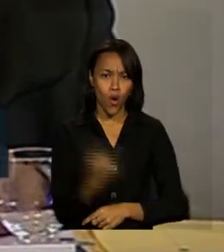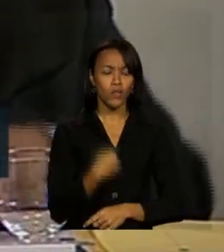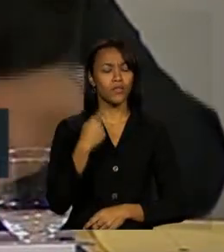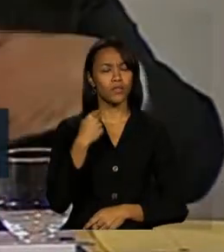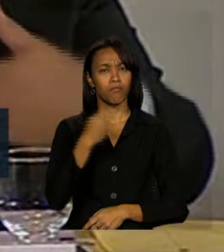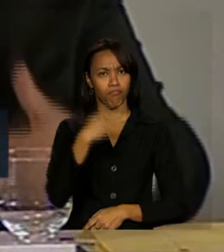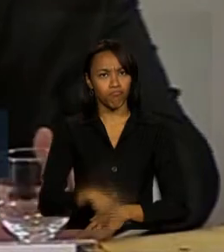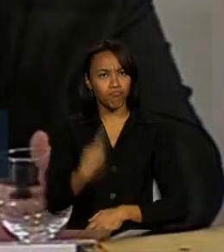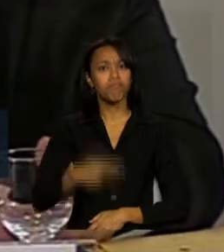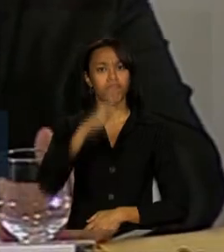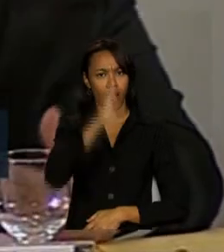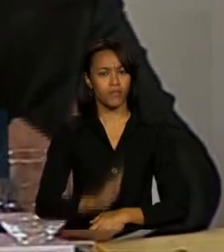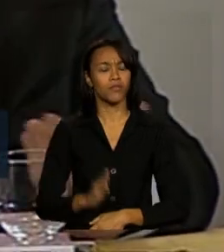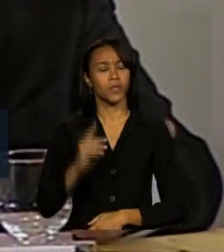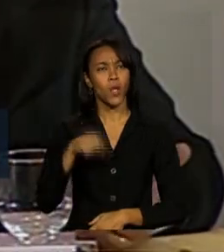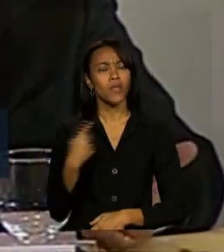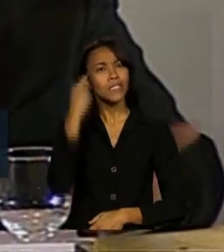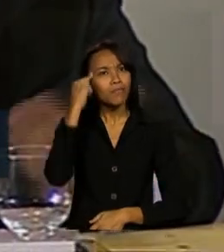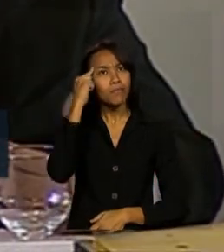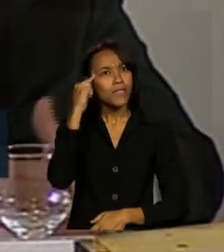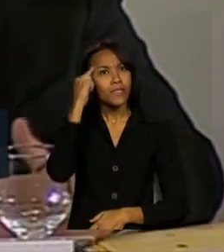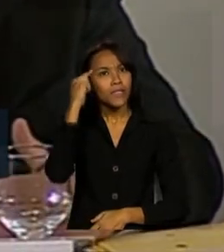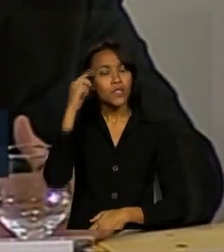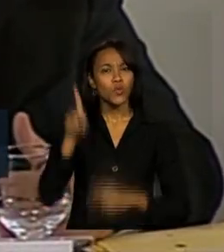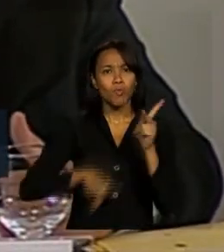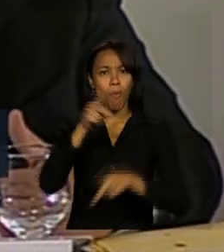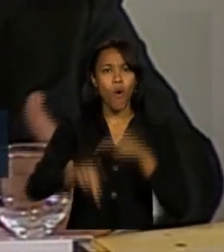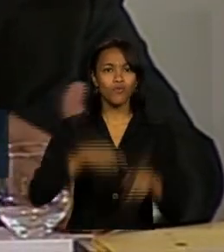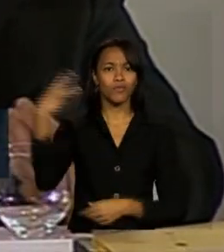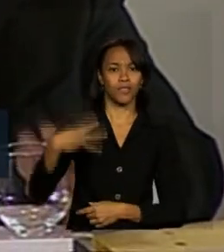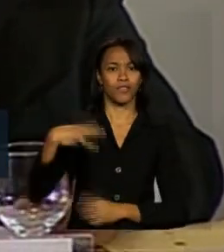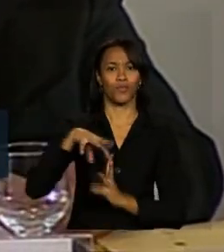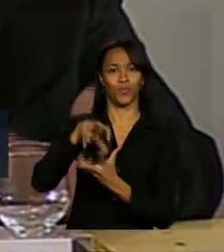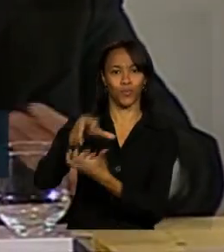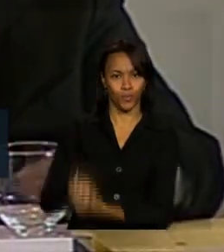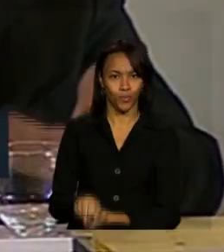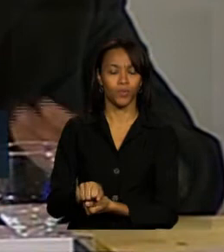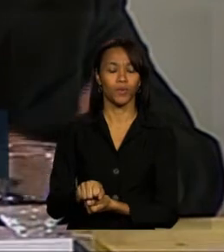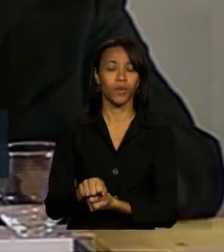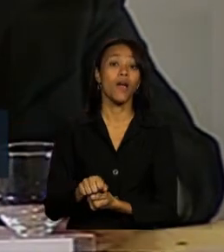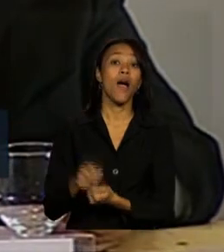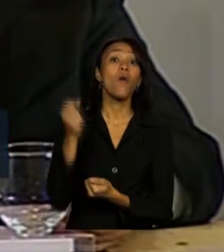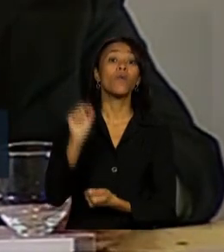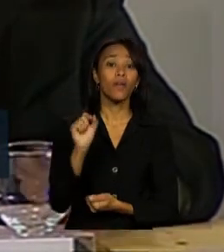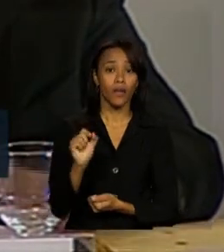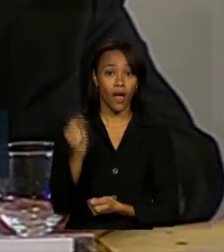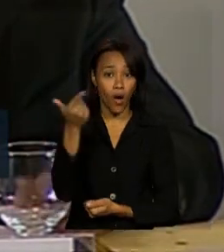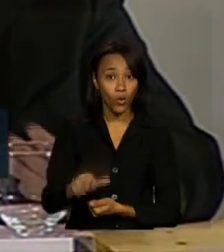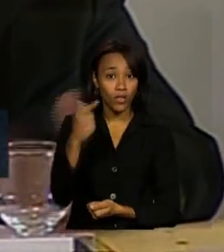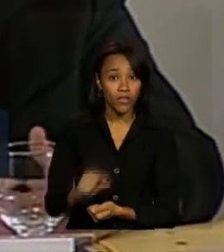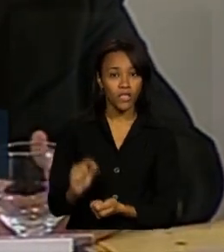brasileiros, nós, os povos do terceiro mundo, a reescrever